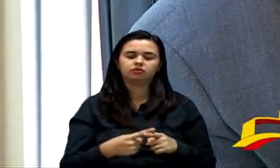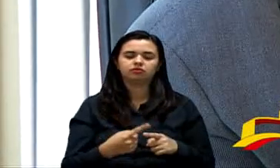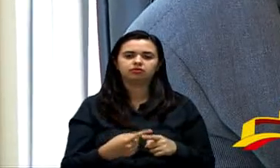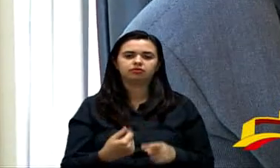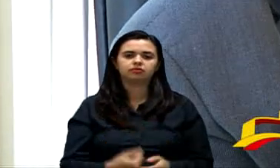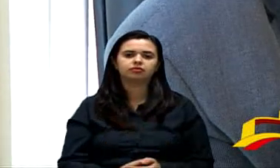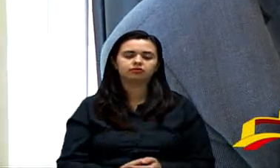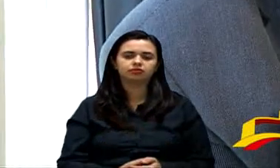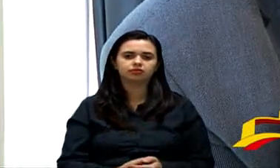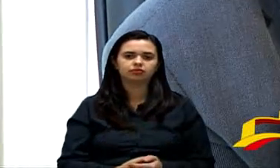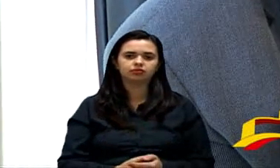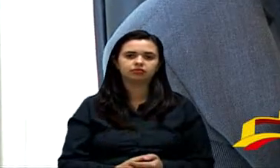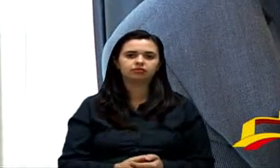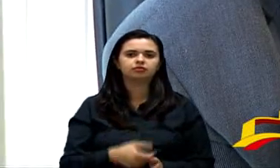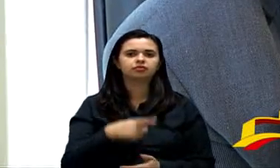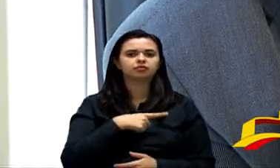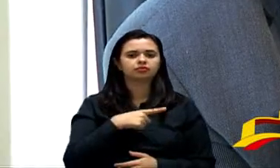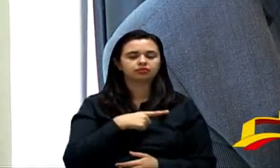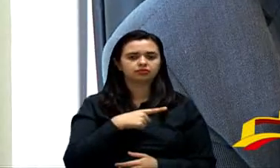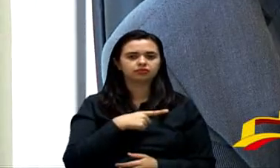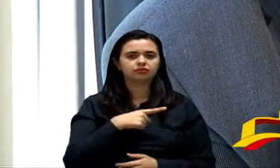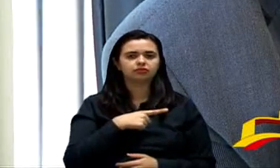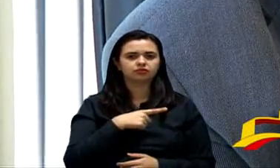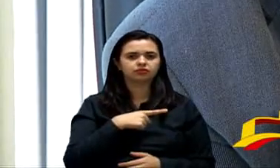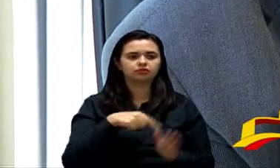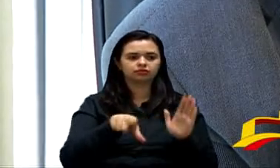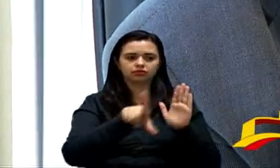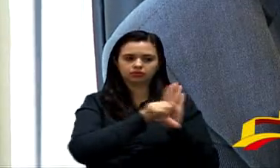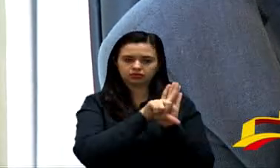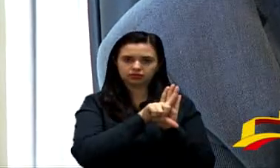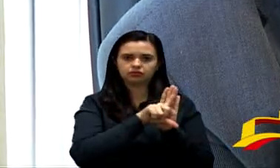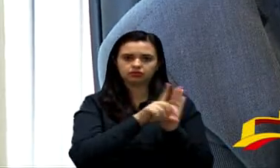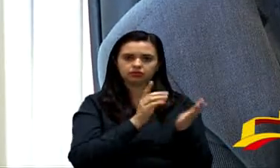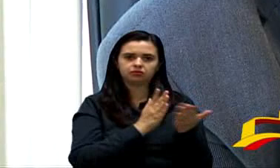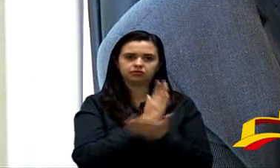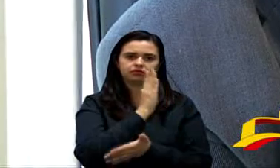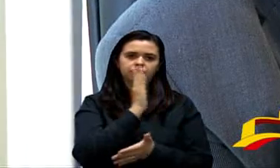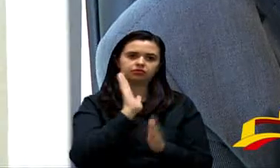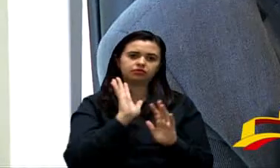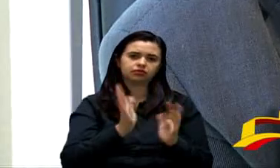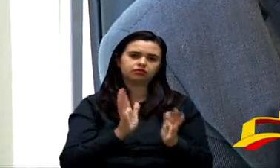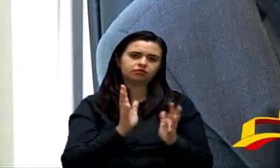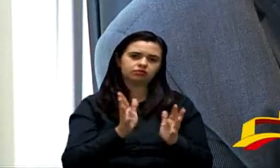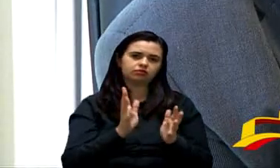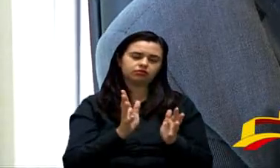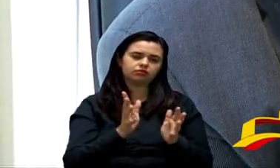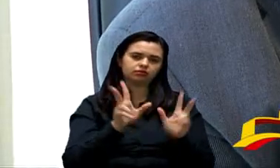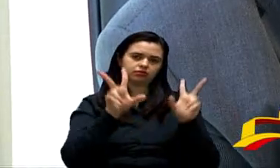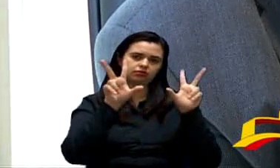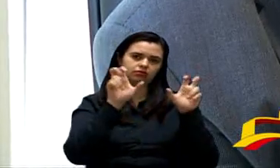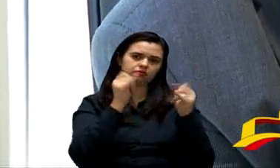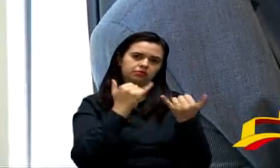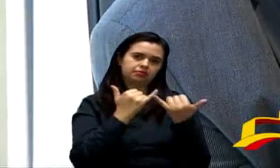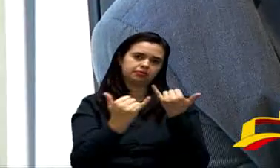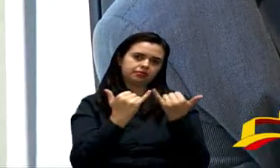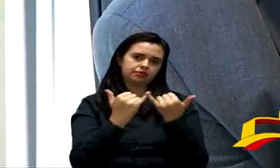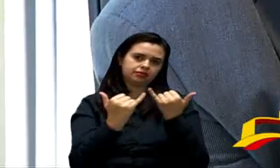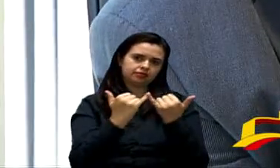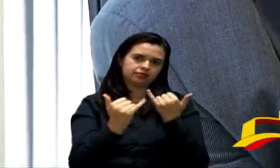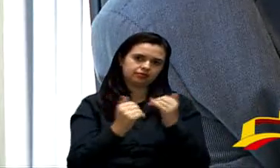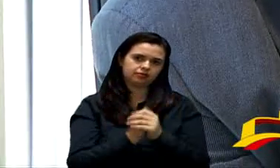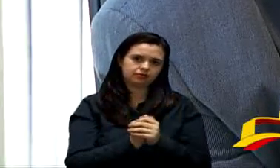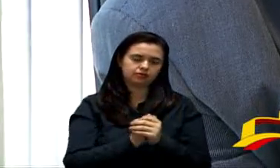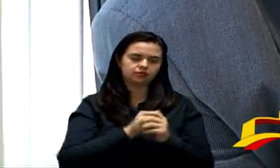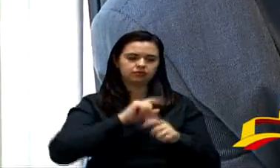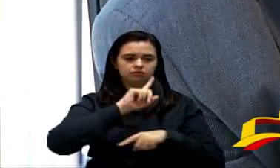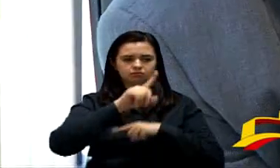temos legislações já aprovadas aqui nesta Casa de Leis que tratam desse assunto, e eu vou procurar talvez fazer um disciplinamento